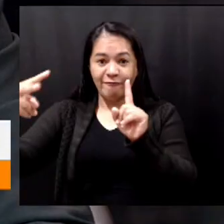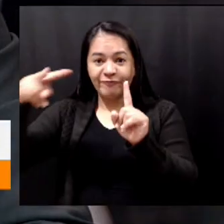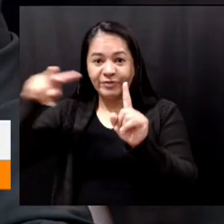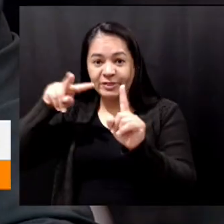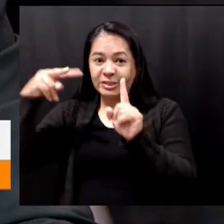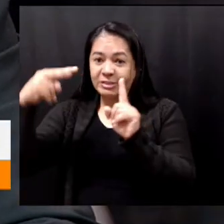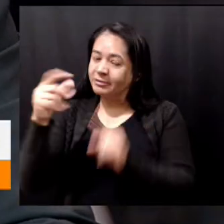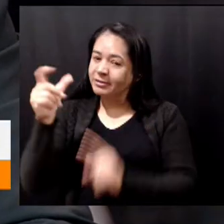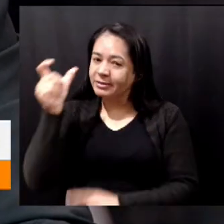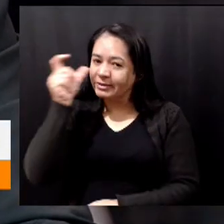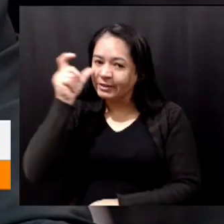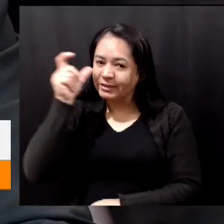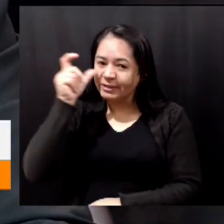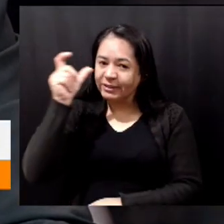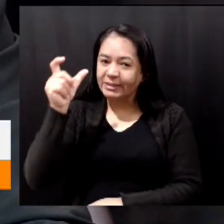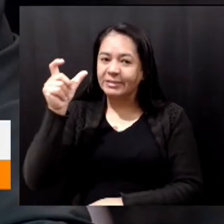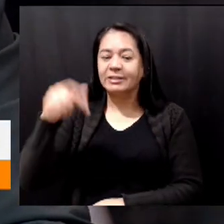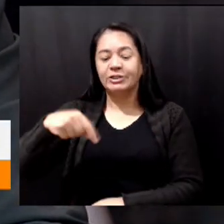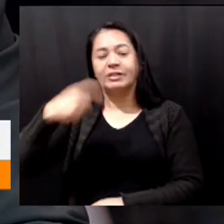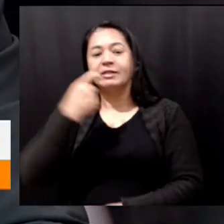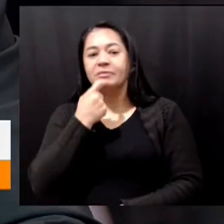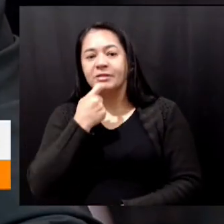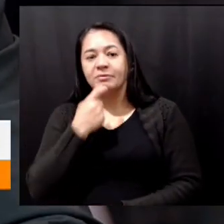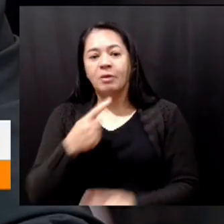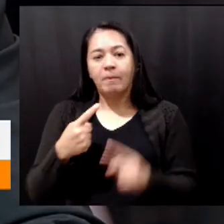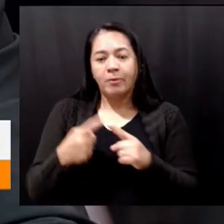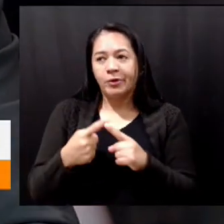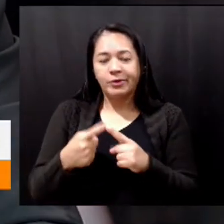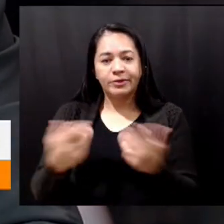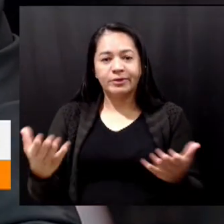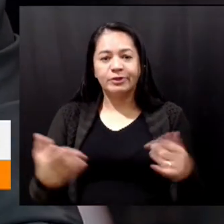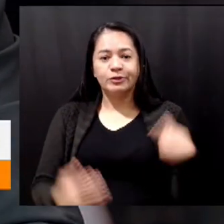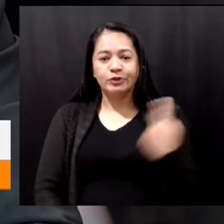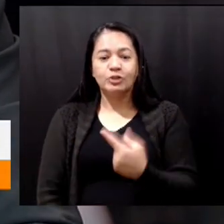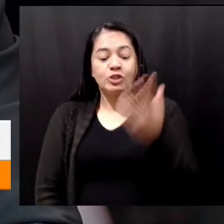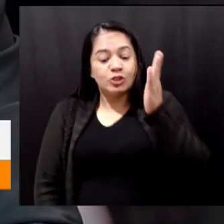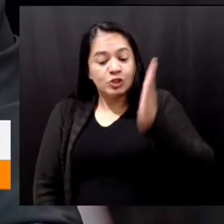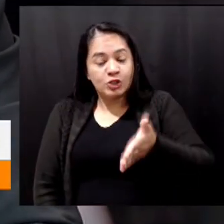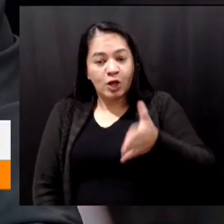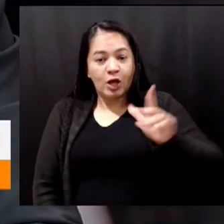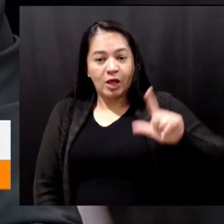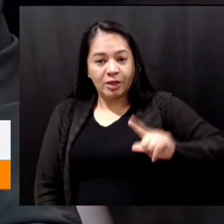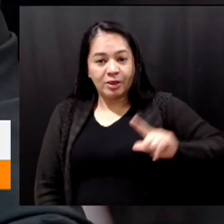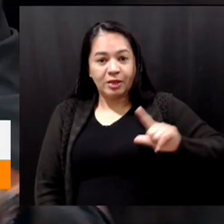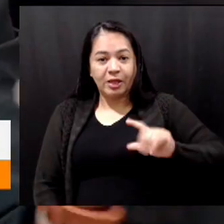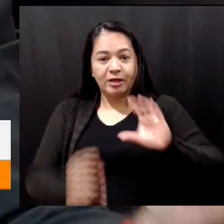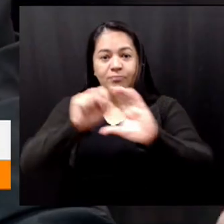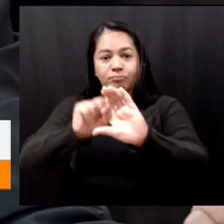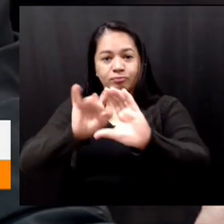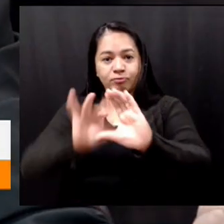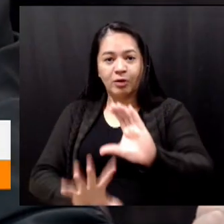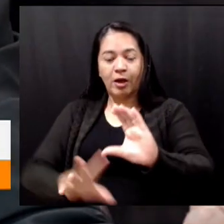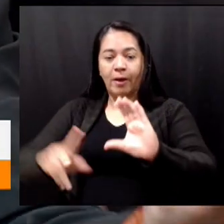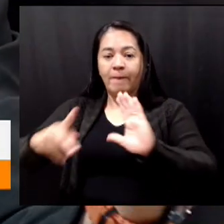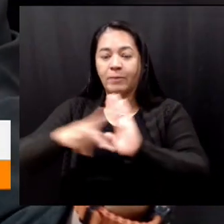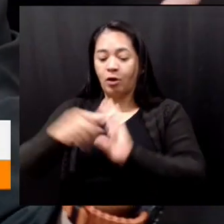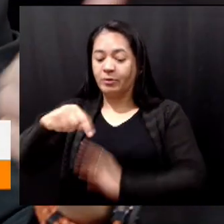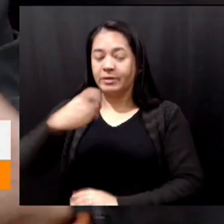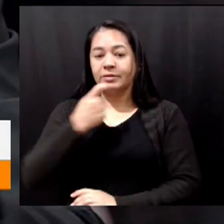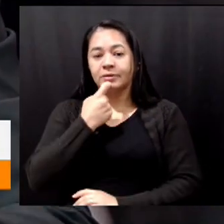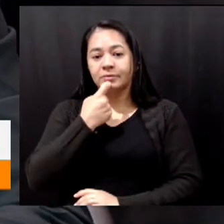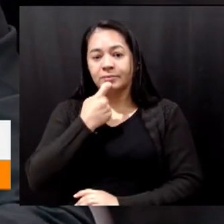tinha comentado, a gente já tem essa característica aqui dentro de Campinas, não só